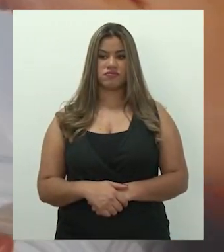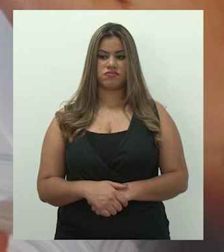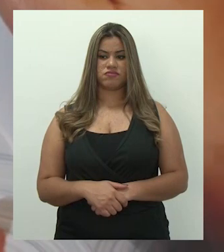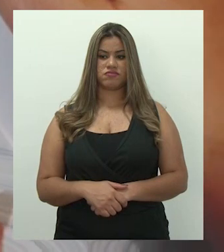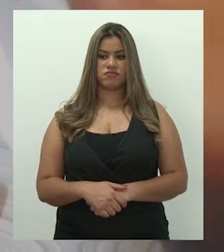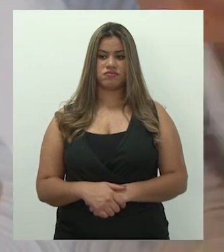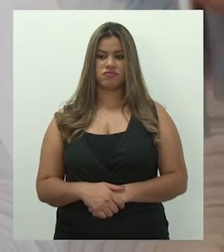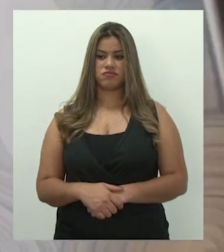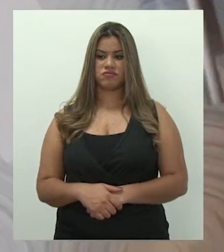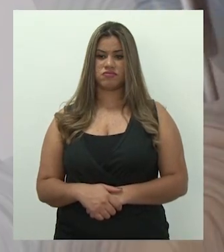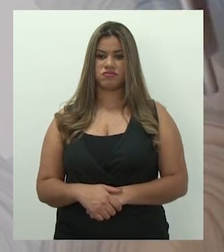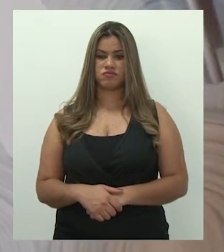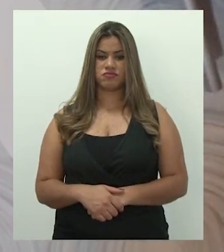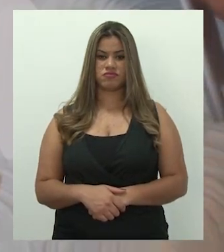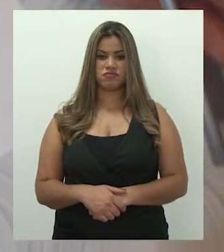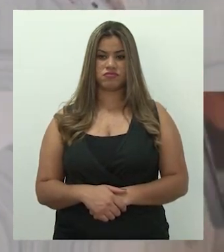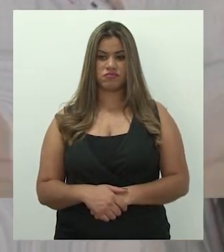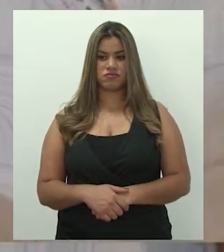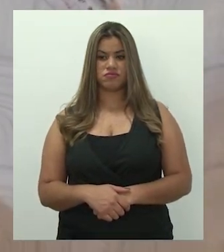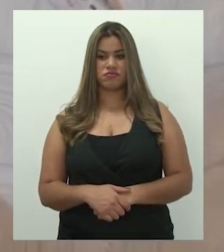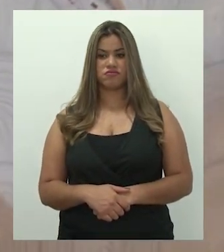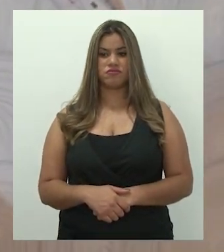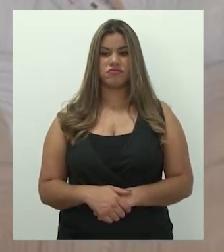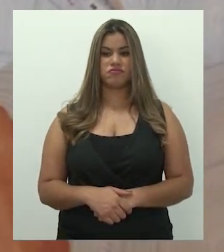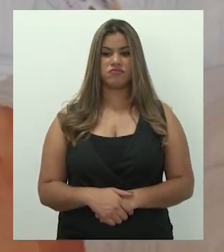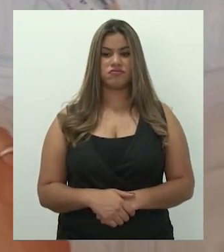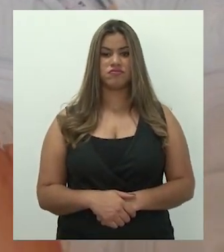da linha de 3,5 centímetros.